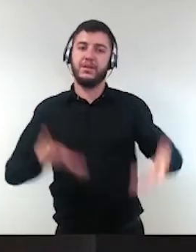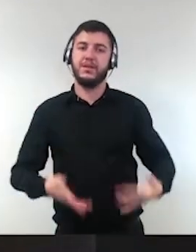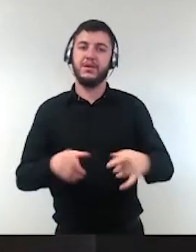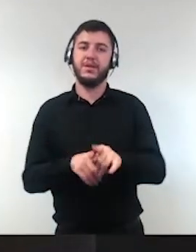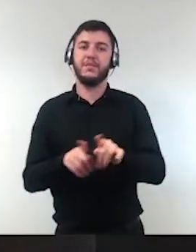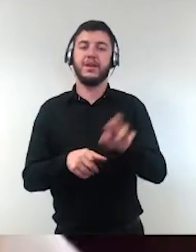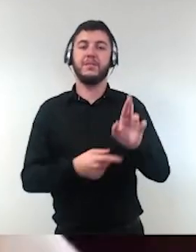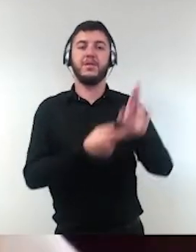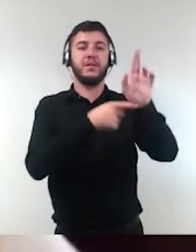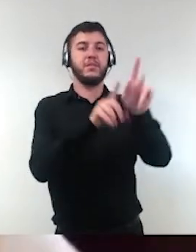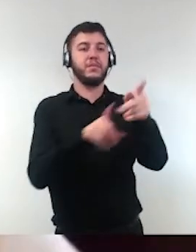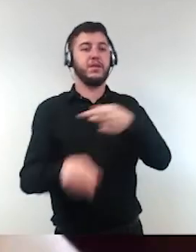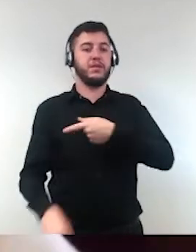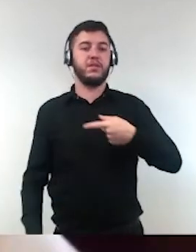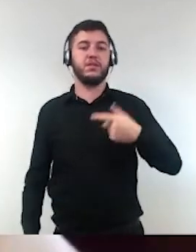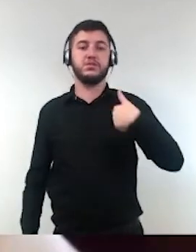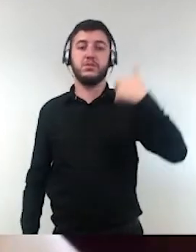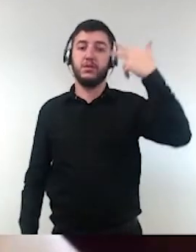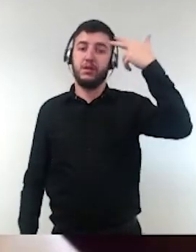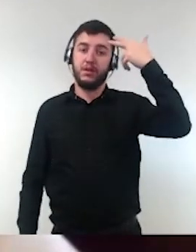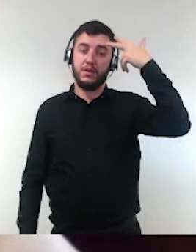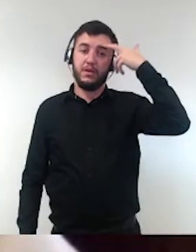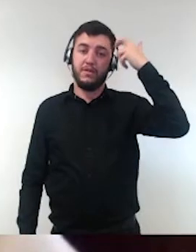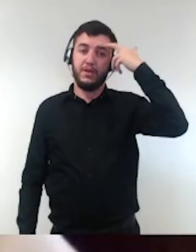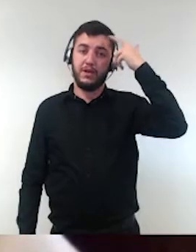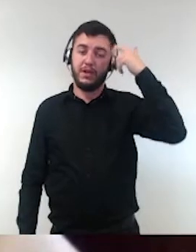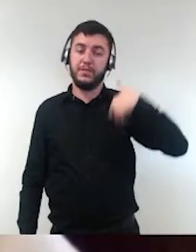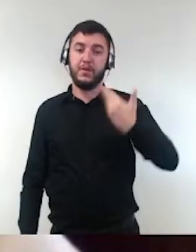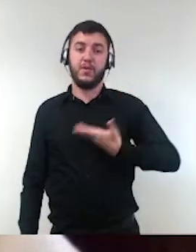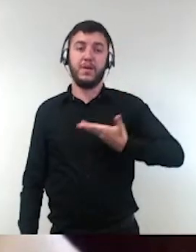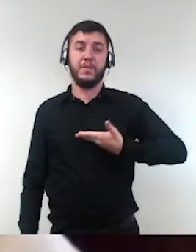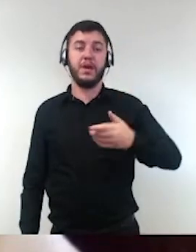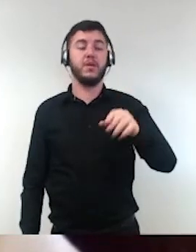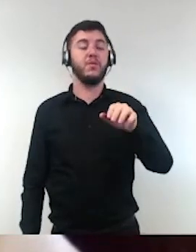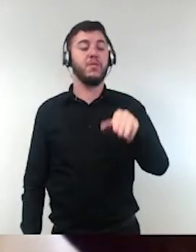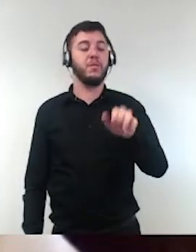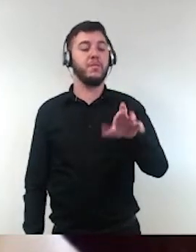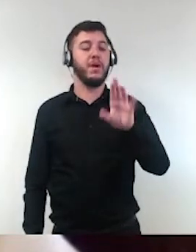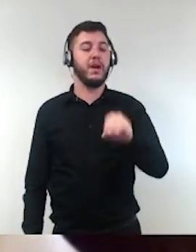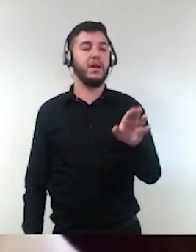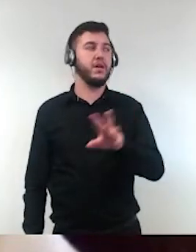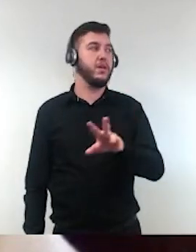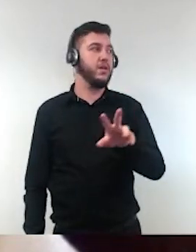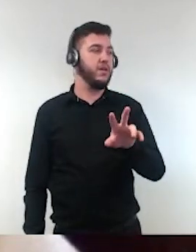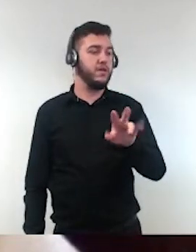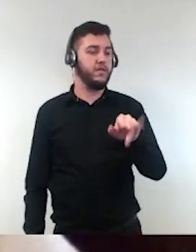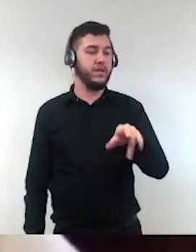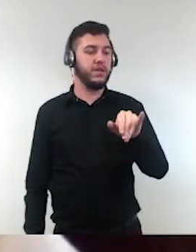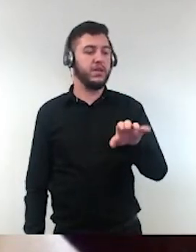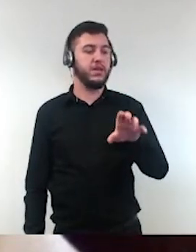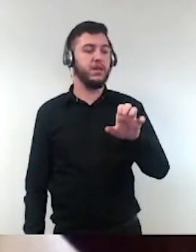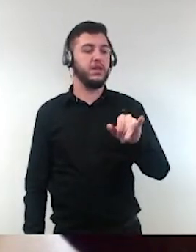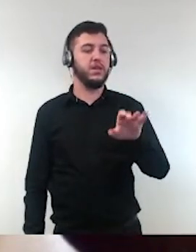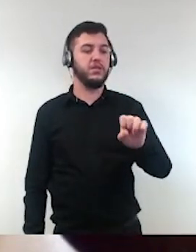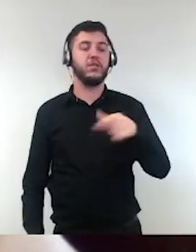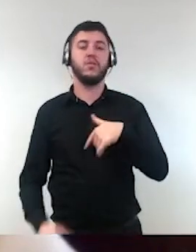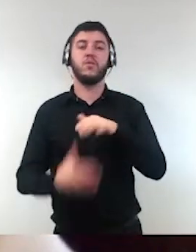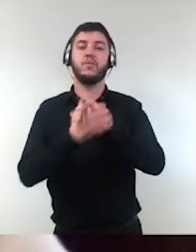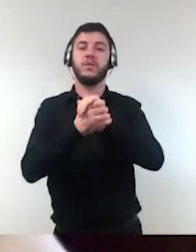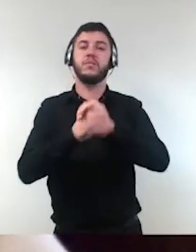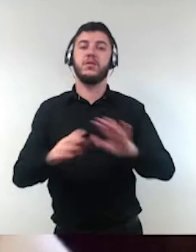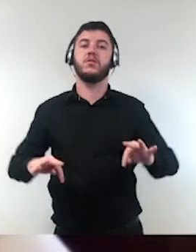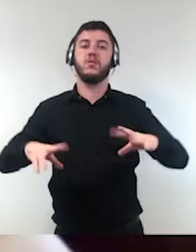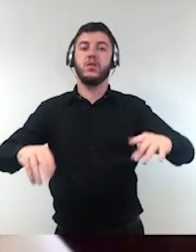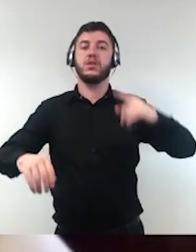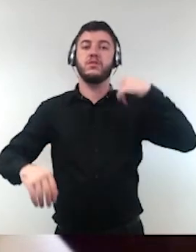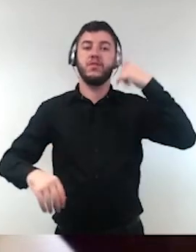Felipe e do meu grande amigo Marcos Vinícius Coelho, eu cumprimento todos os advogados, todos os integrantes do sistema